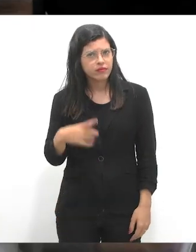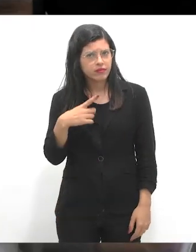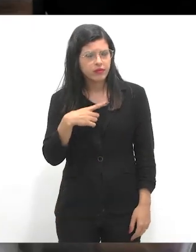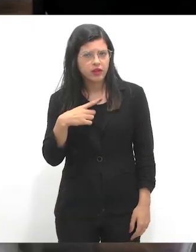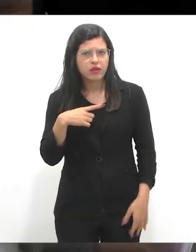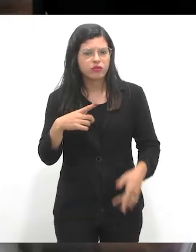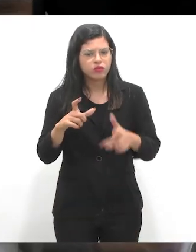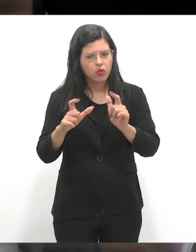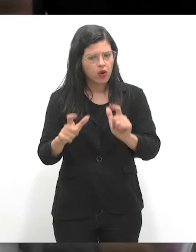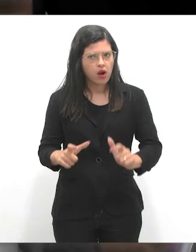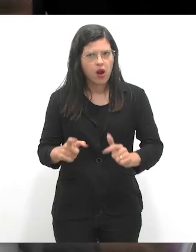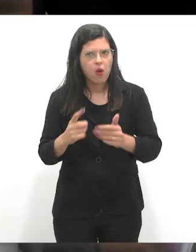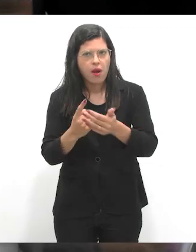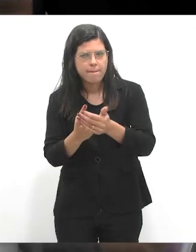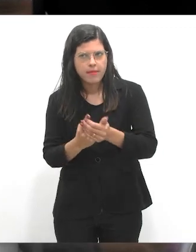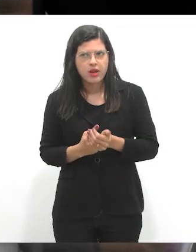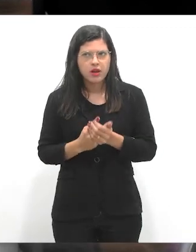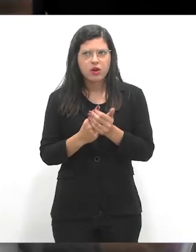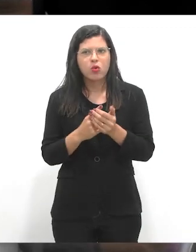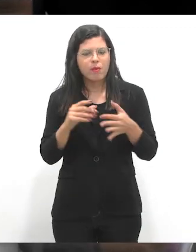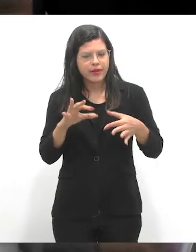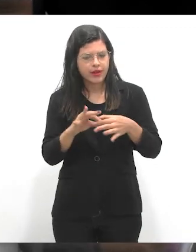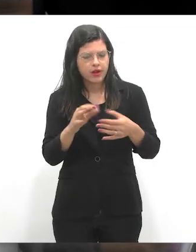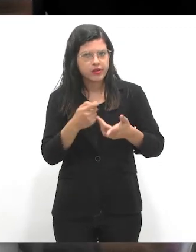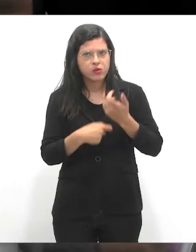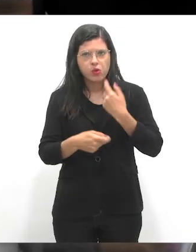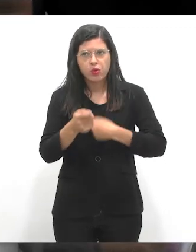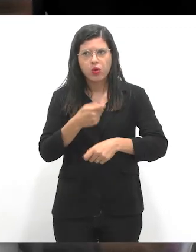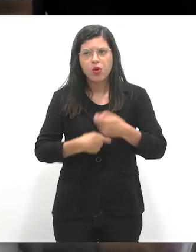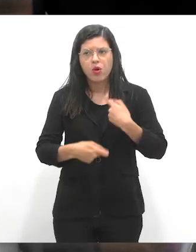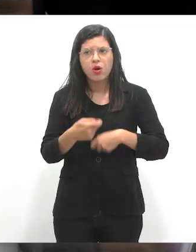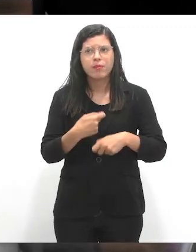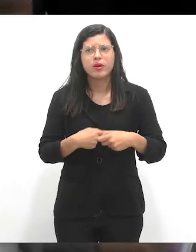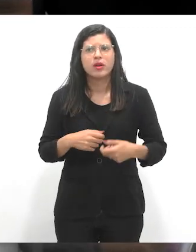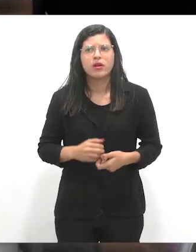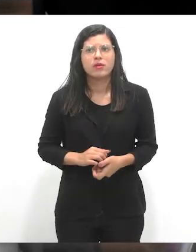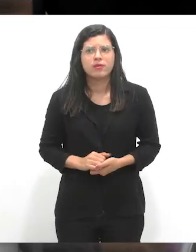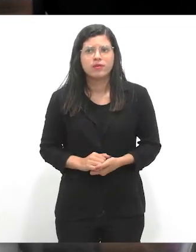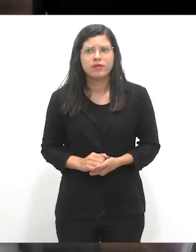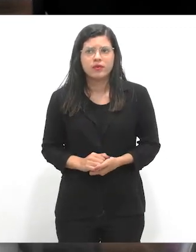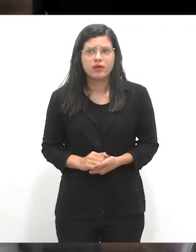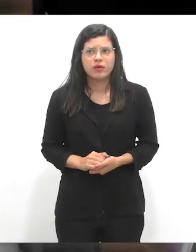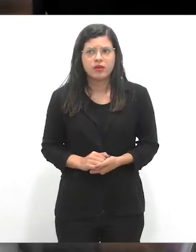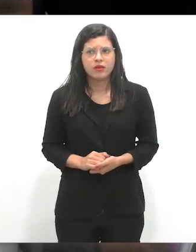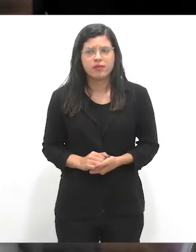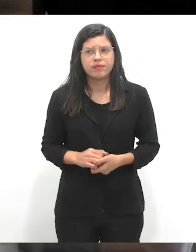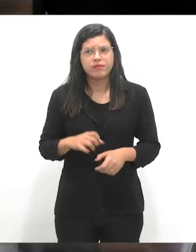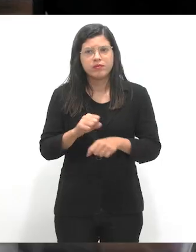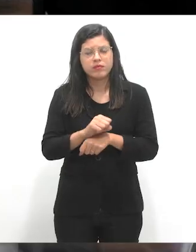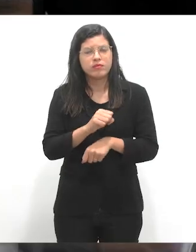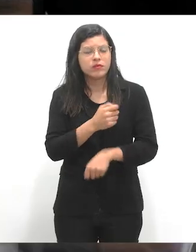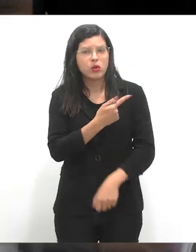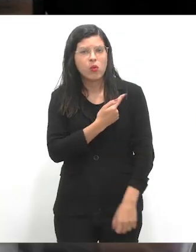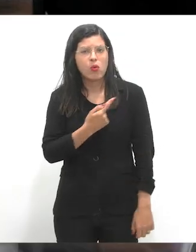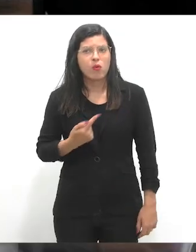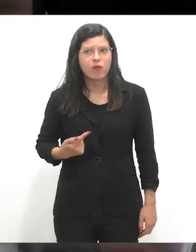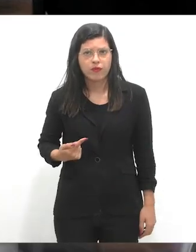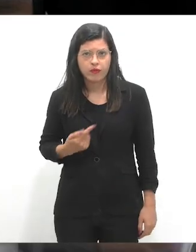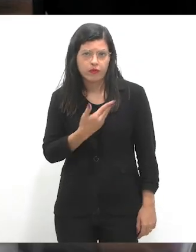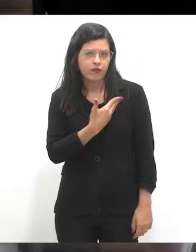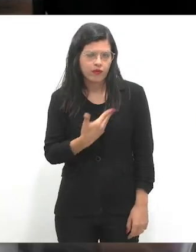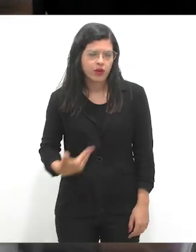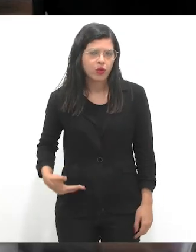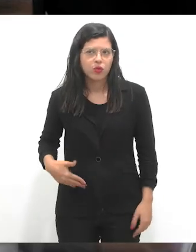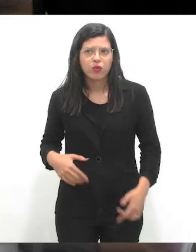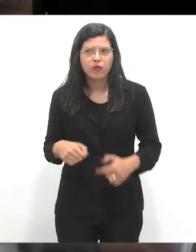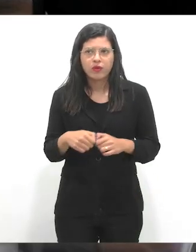vá prover abrigamento, uma integração econômica. Então, isso estava um pouquinho, estava aguardando que o